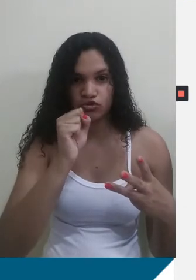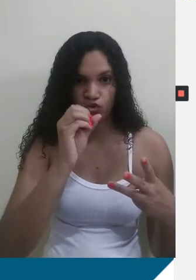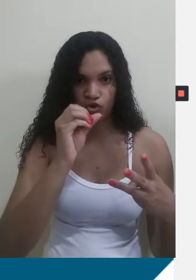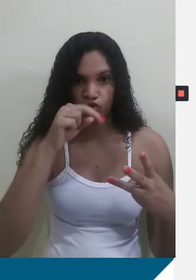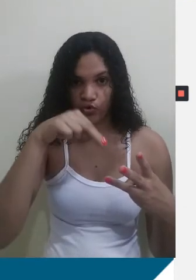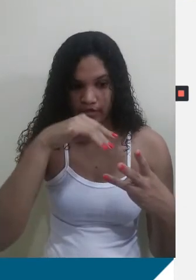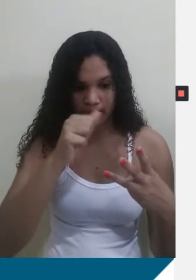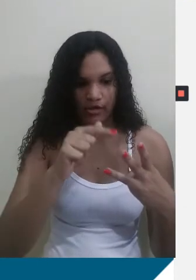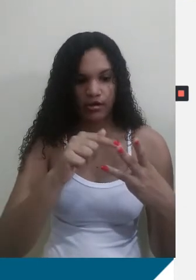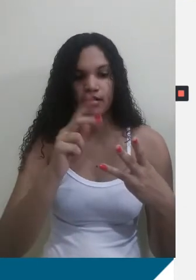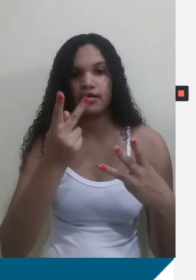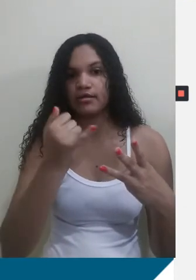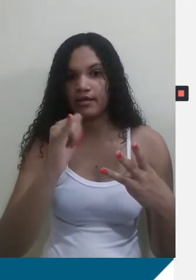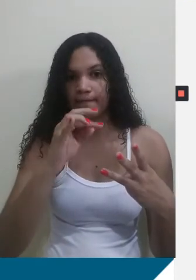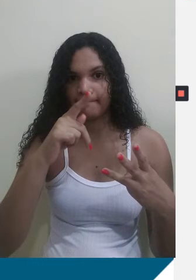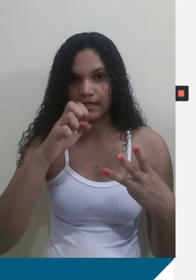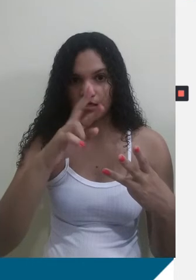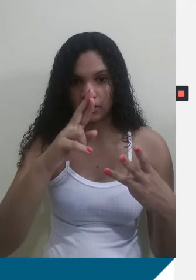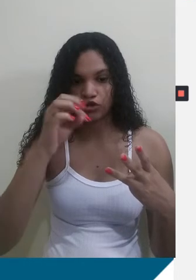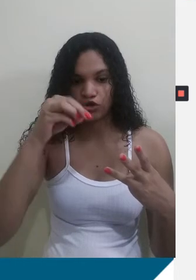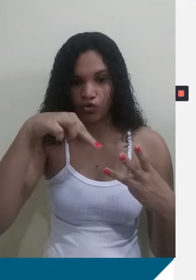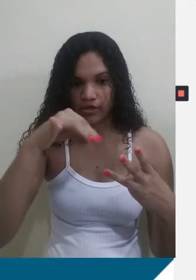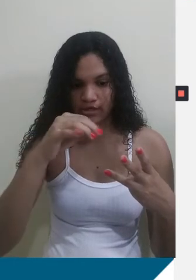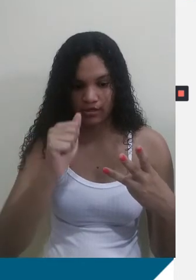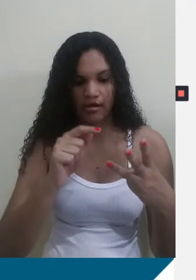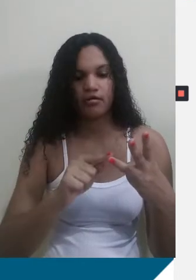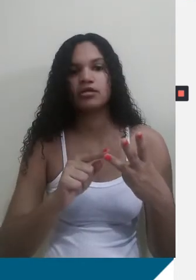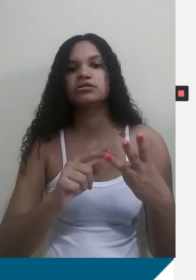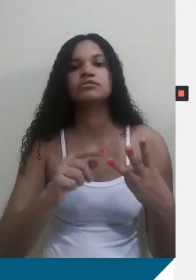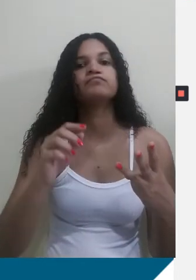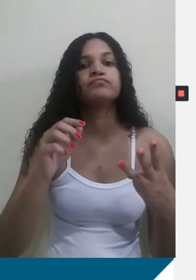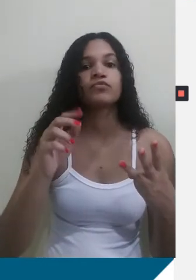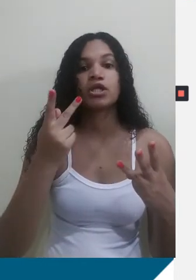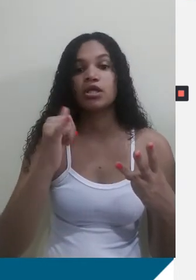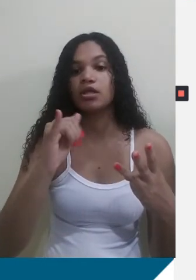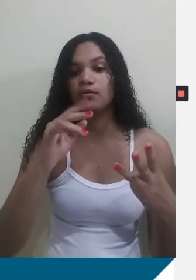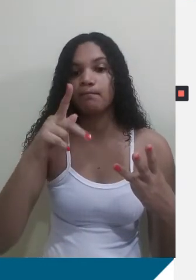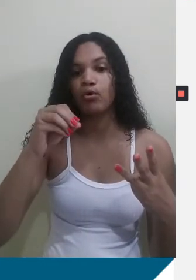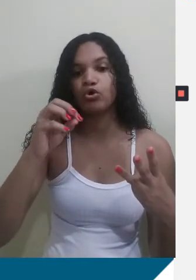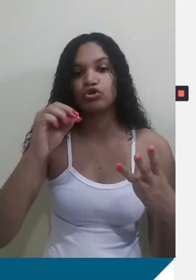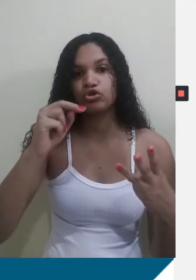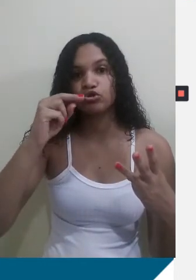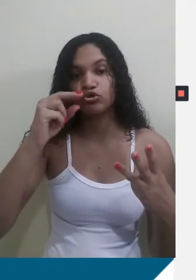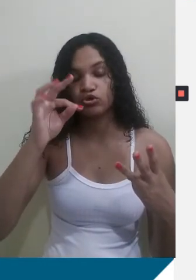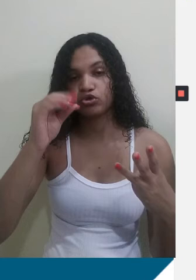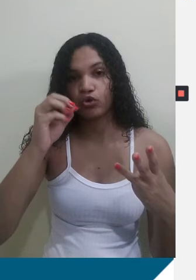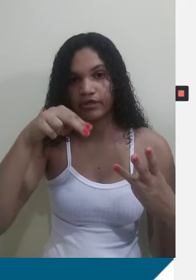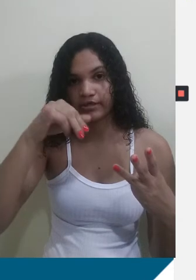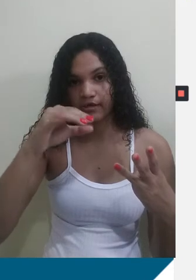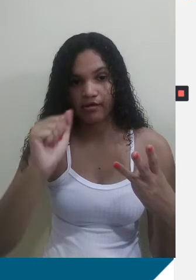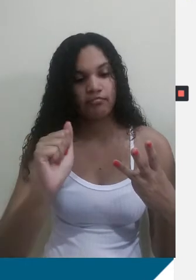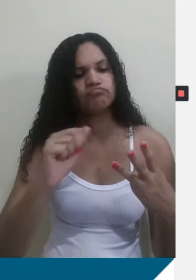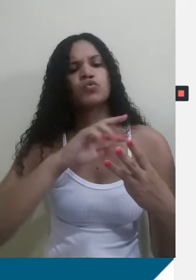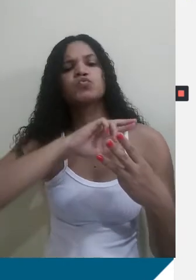vocês procurem essa diferenciação na internet e discutam também com seus mediadores. Outras estruturas, já apareceu aí